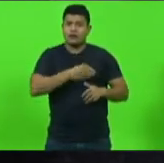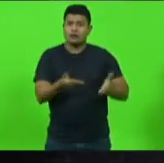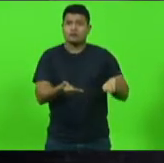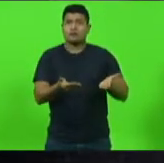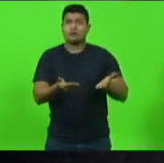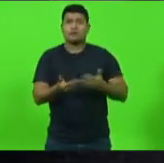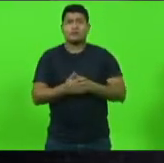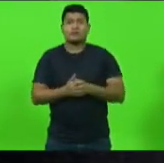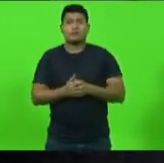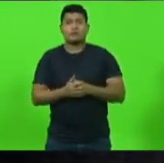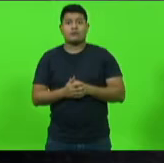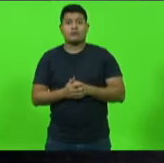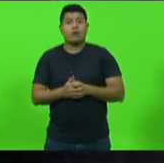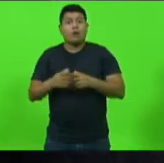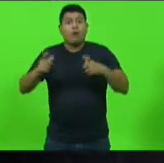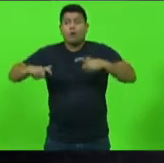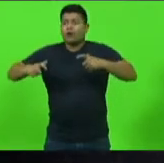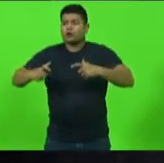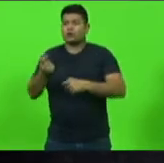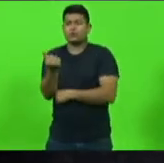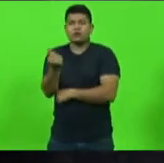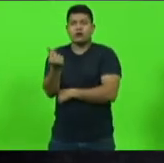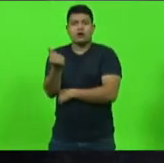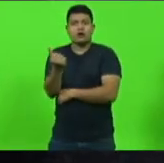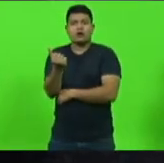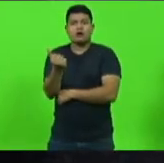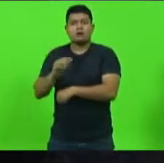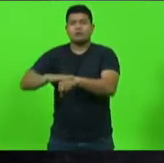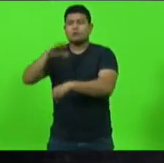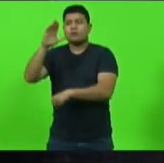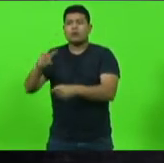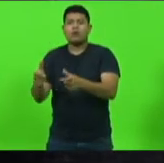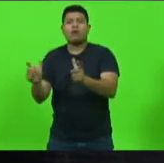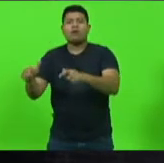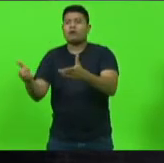todo esse dinheiro? Aonde?